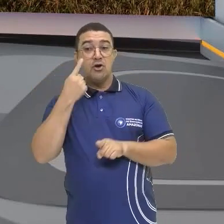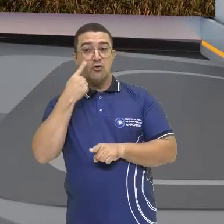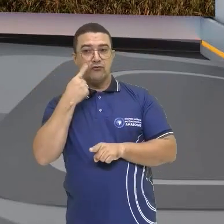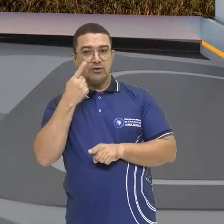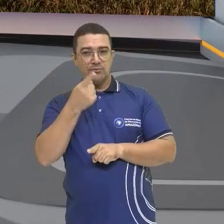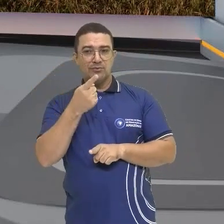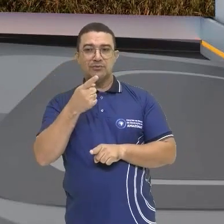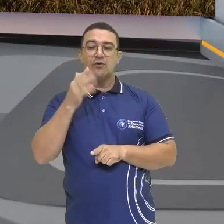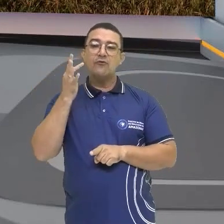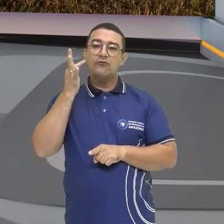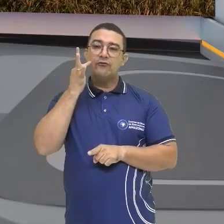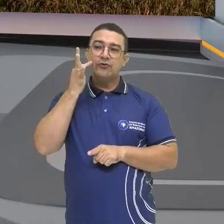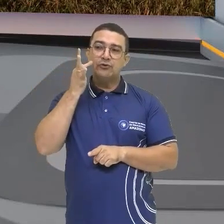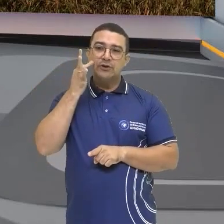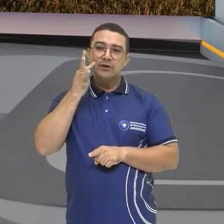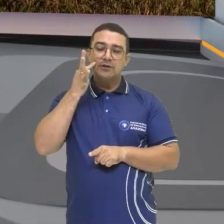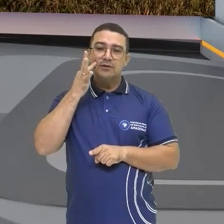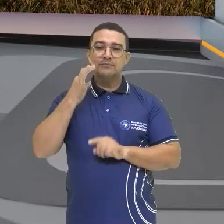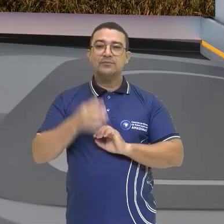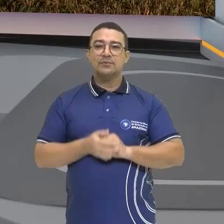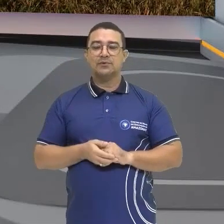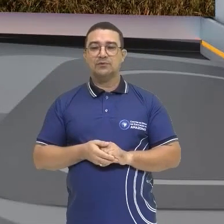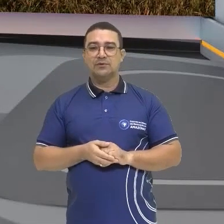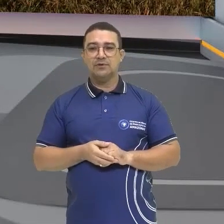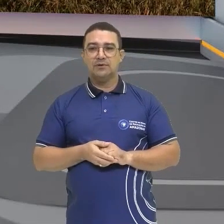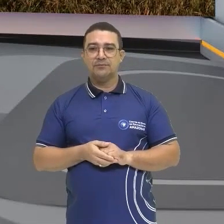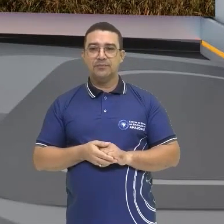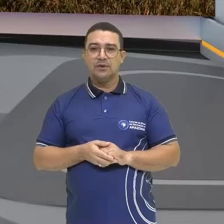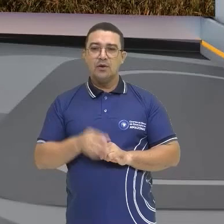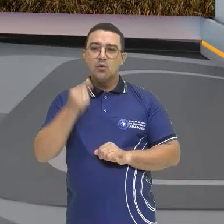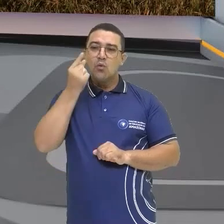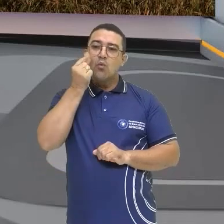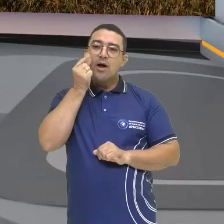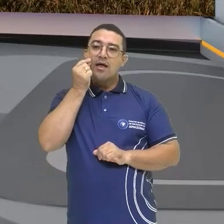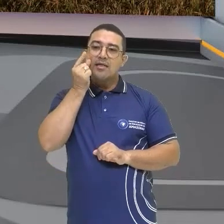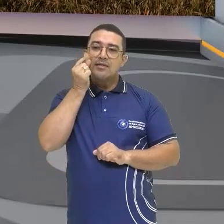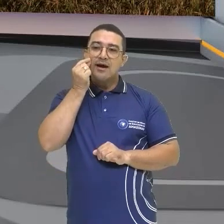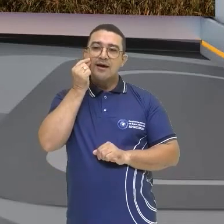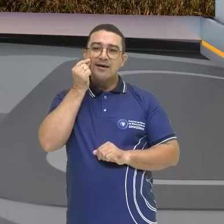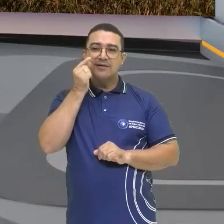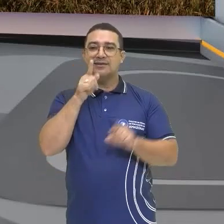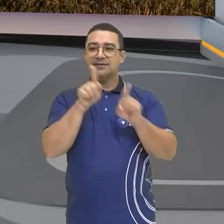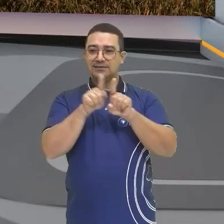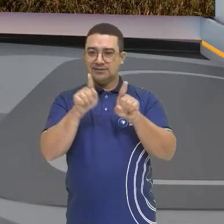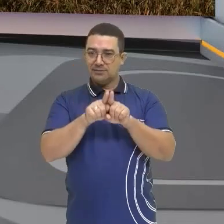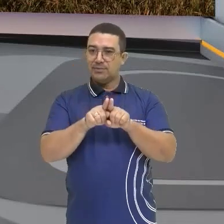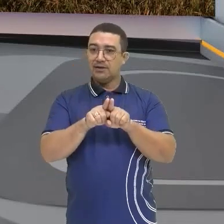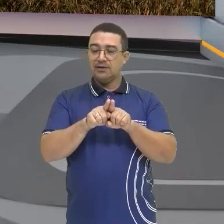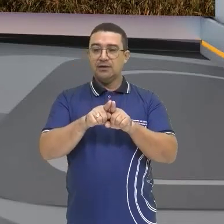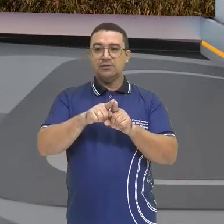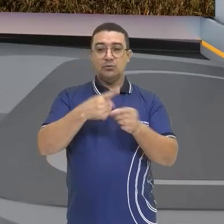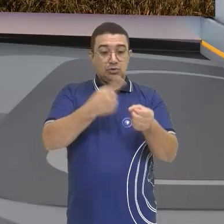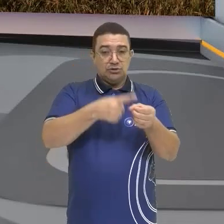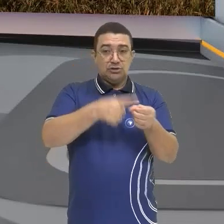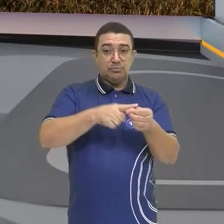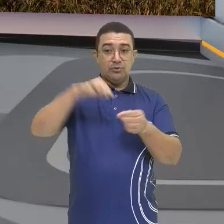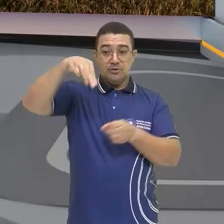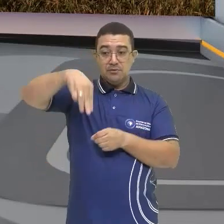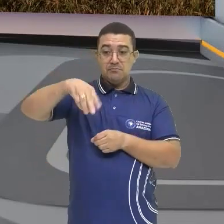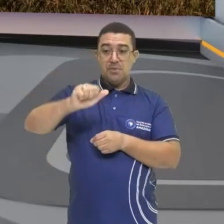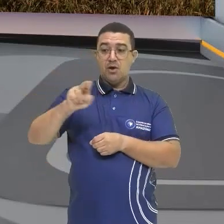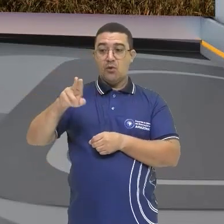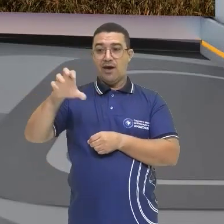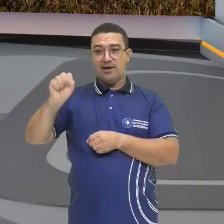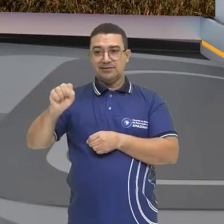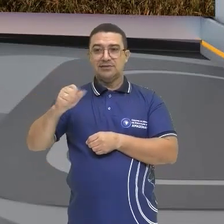guaraná, onde o Amazonas ele se destaca como importante produtor, principalmente na região do município de Maués. Temos aqui